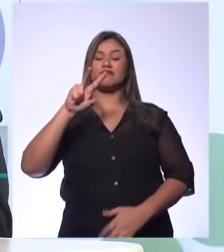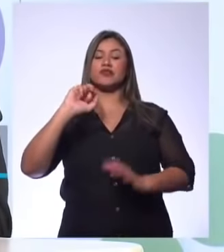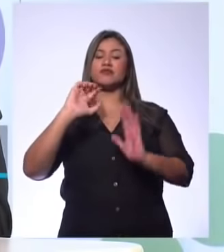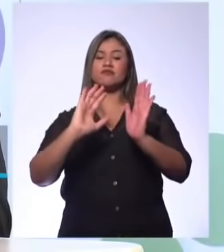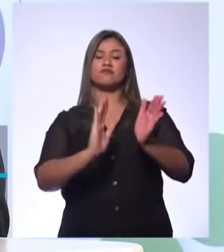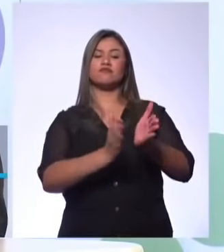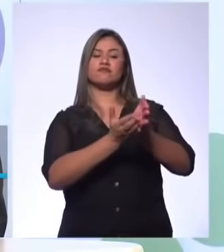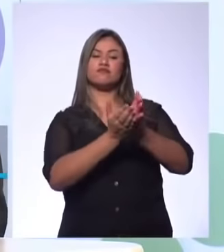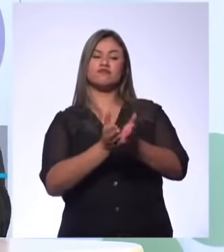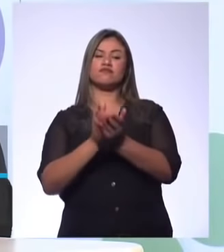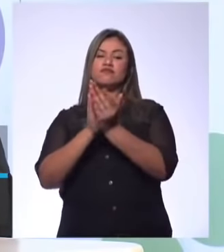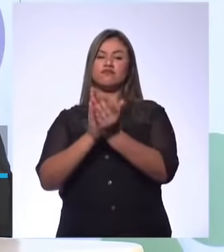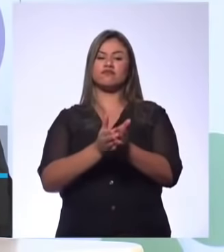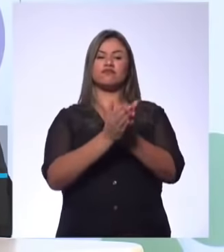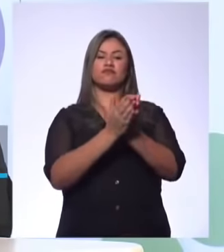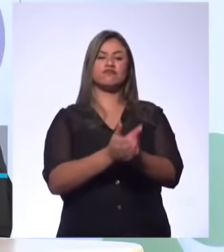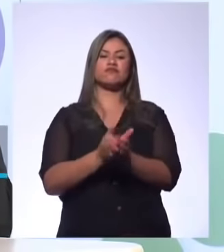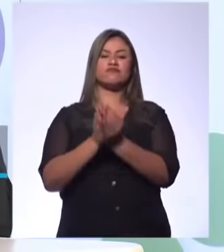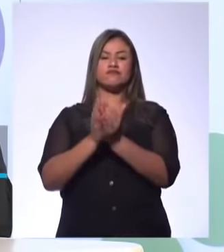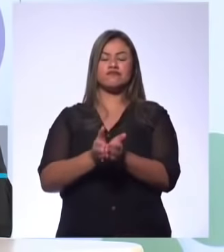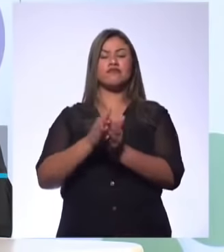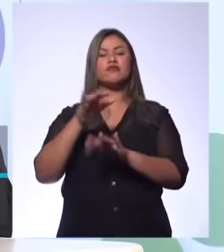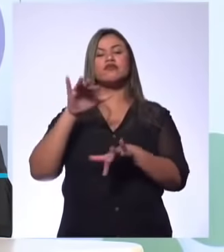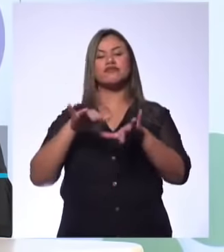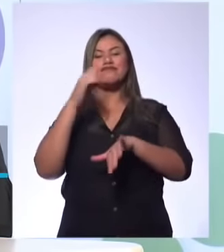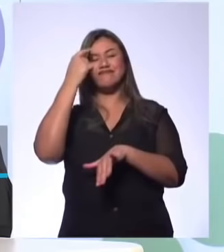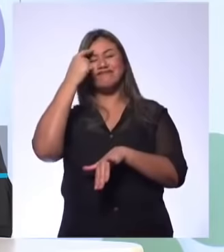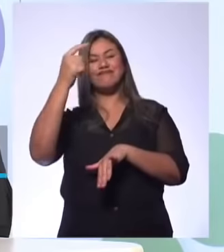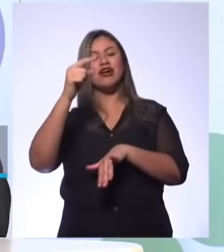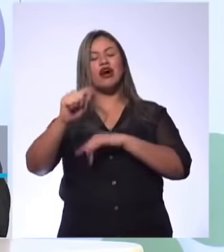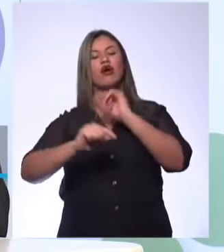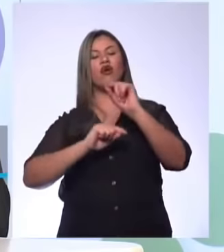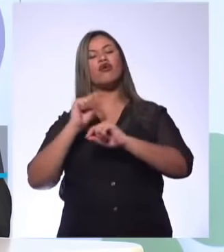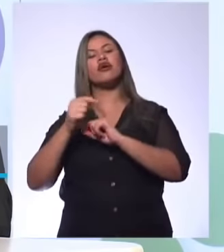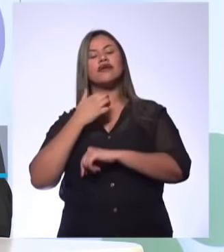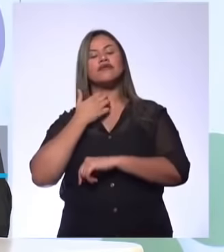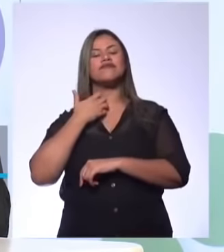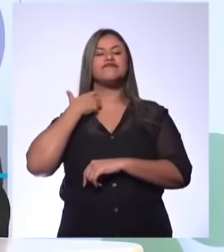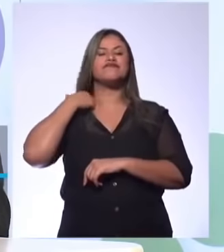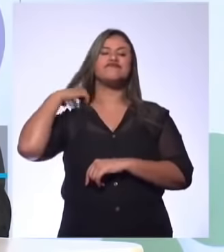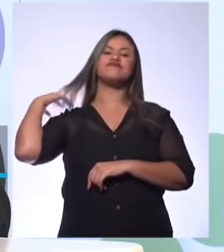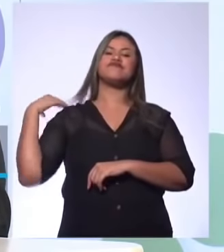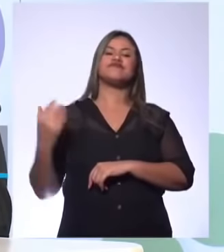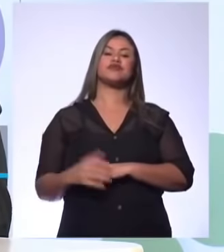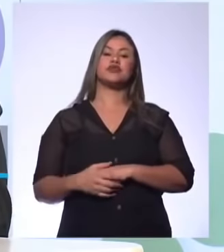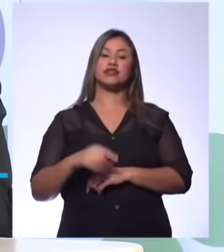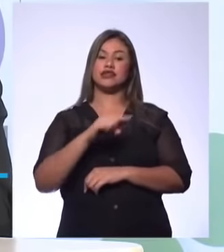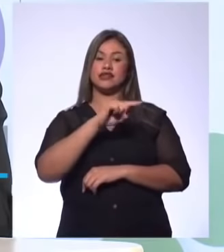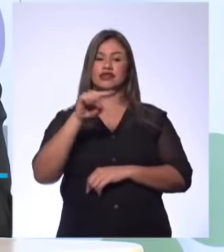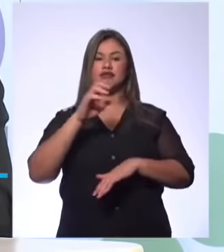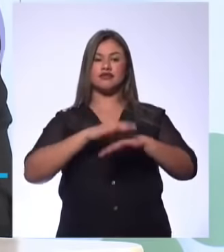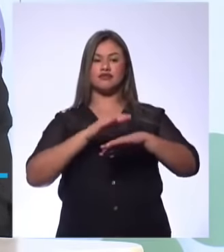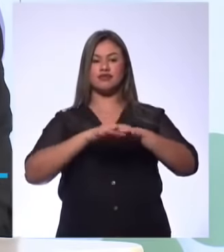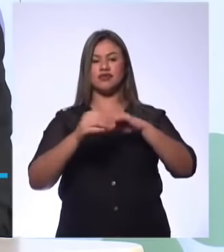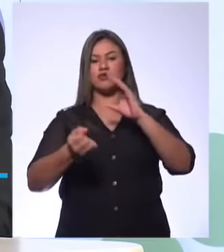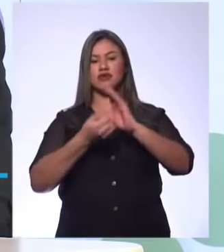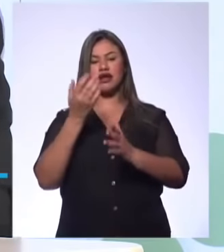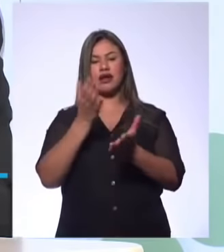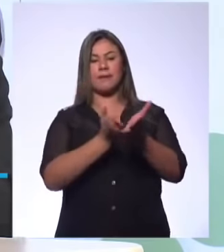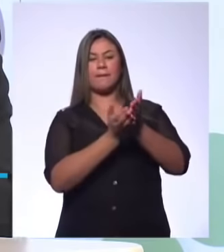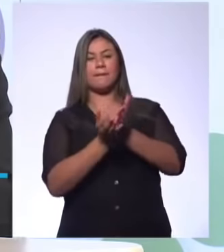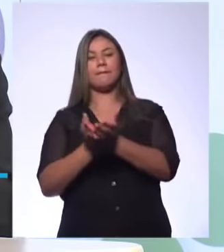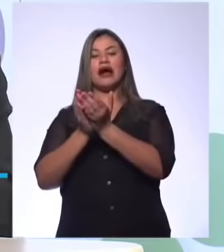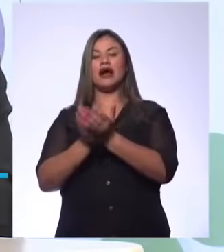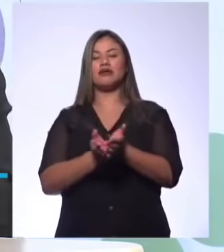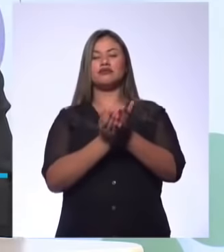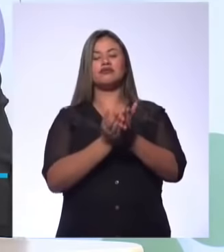vikings, a gente às vezes pensa, né, tende a entender que foram os vikings que criaram as embarcações.